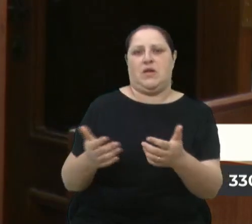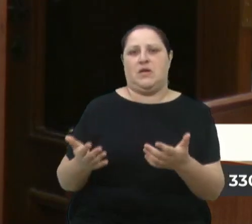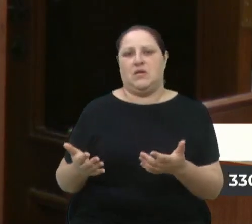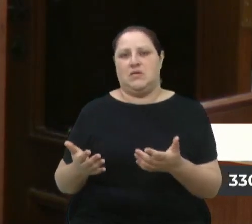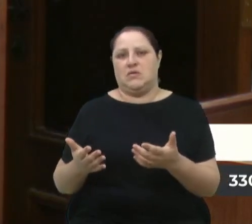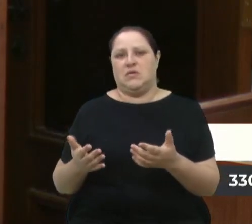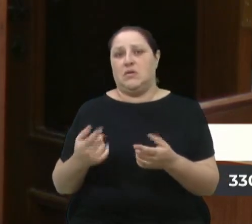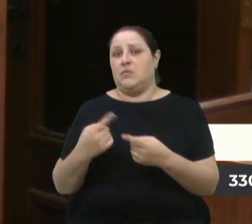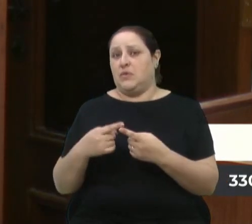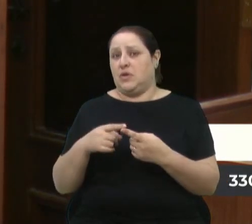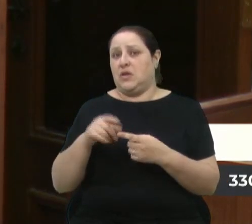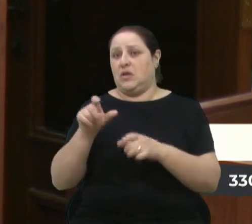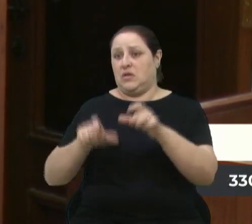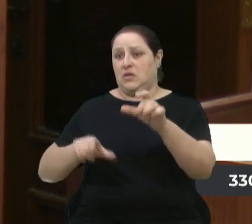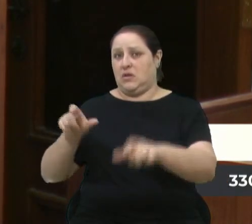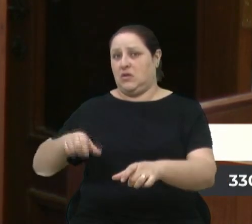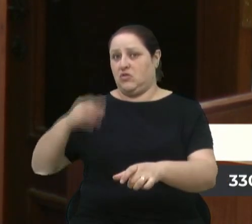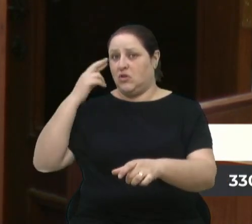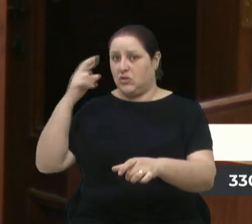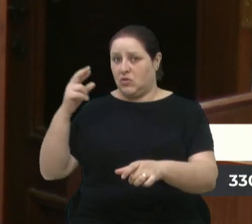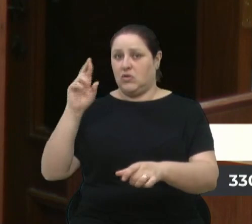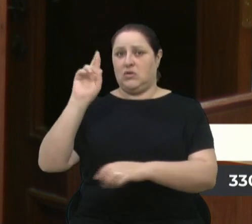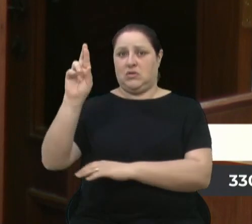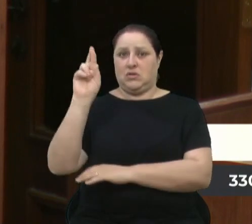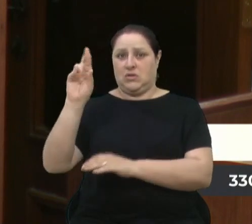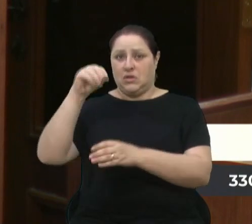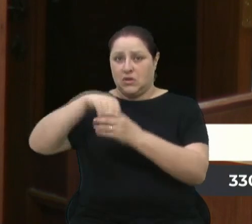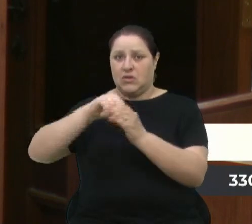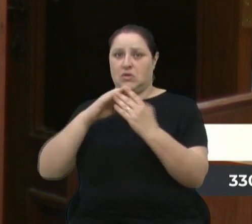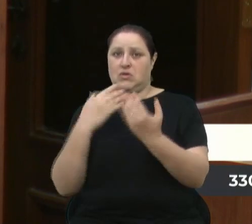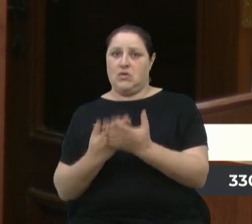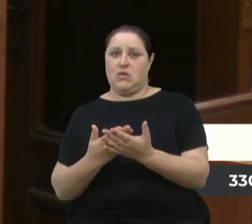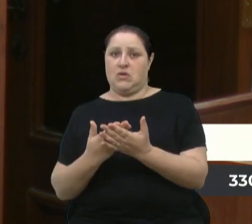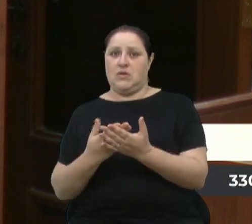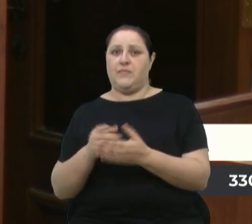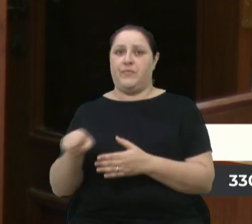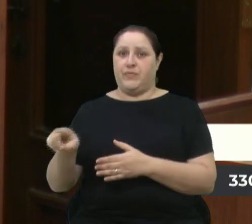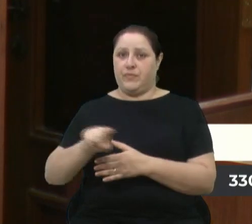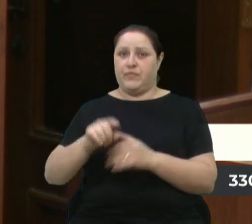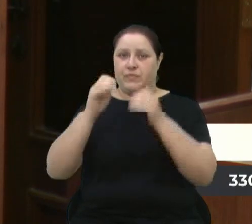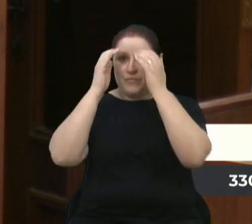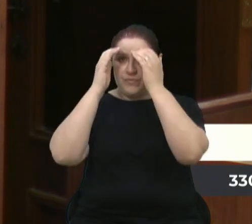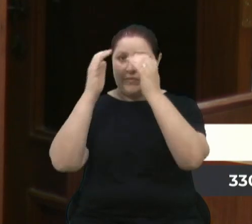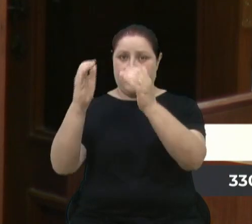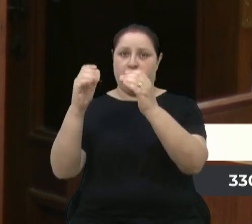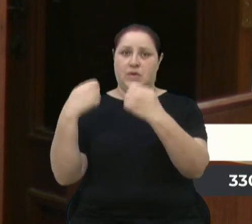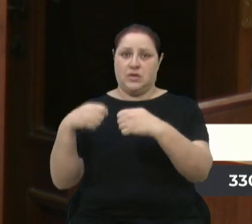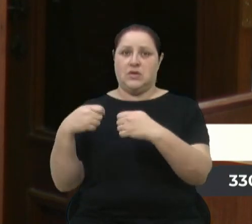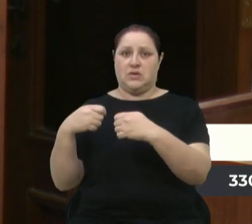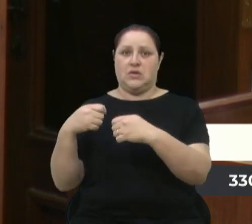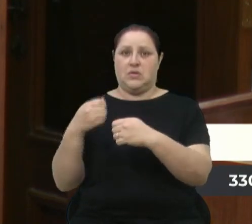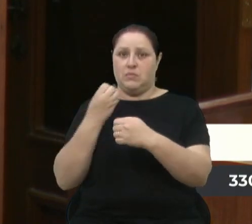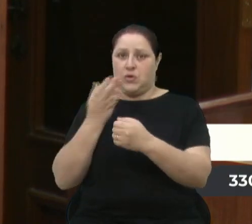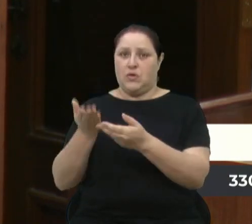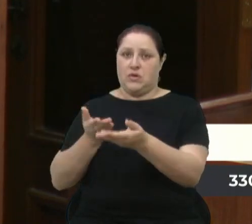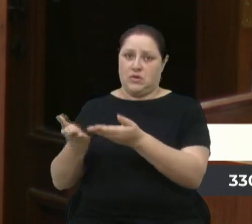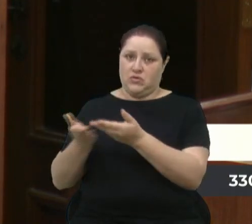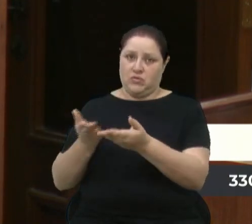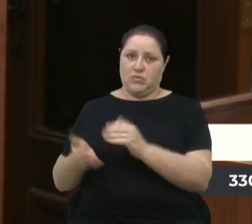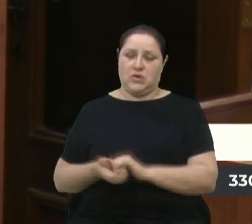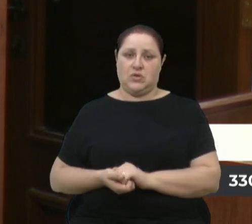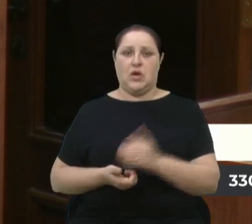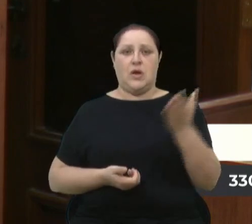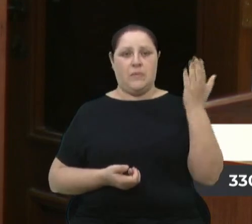nossas escolas. Os nossos diretores precisam ser bem tratados. E uma das reuniões que eu tive